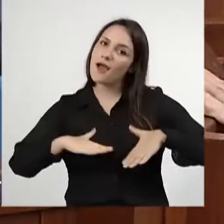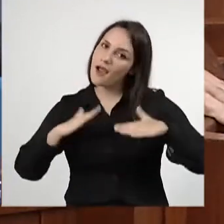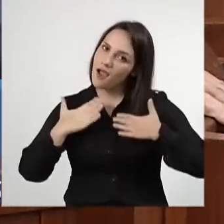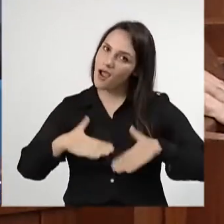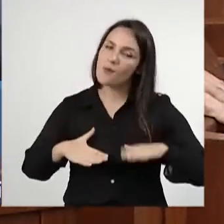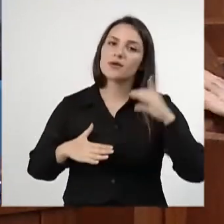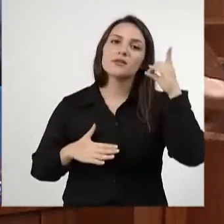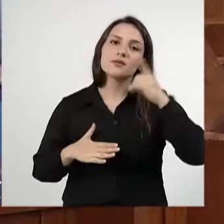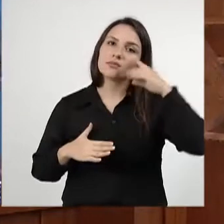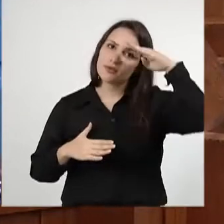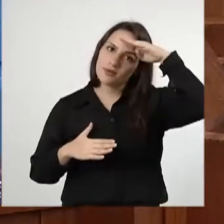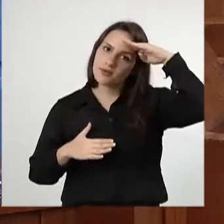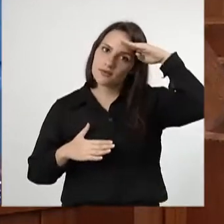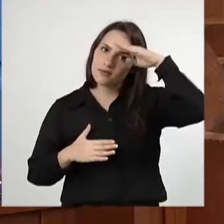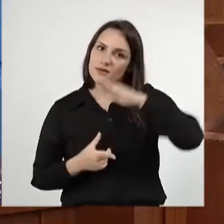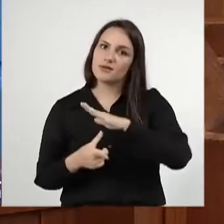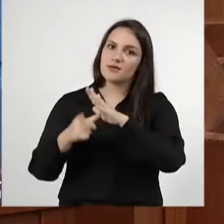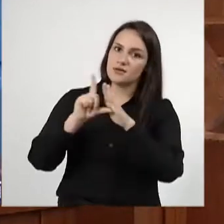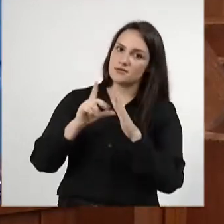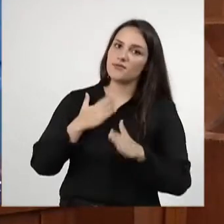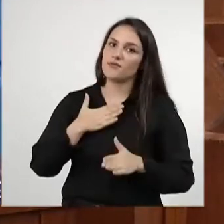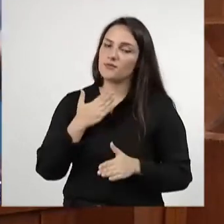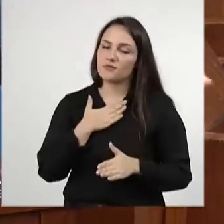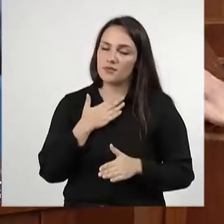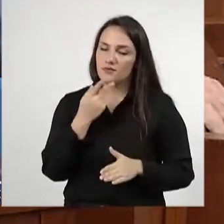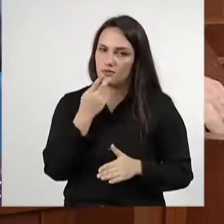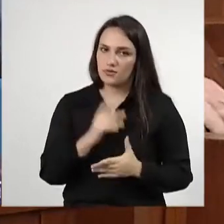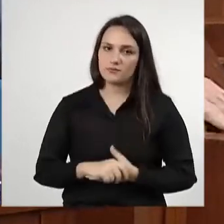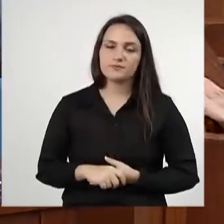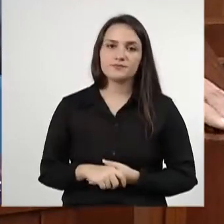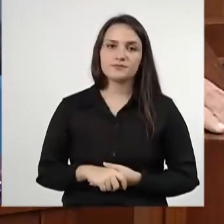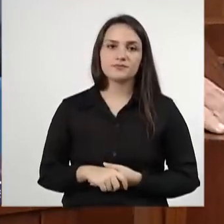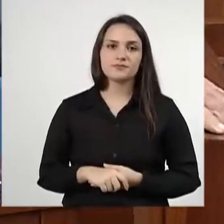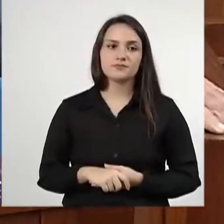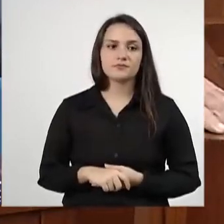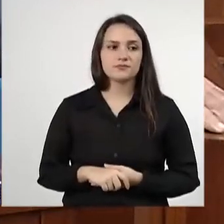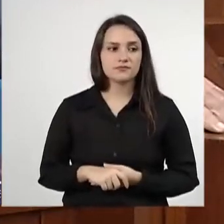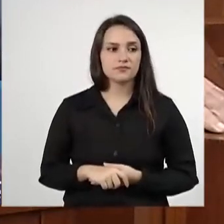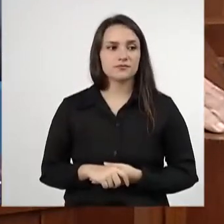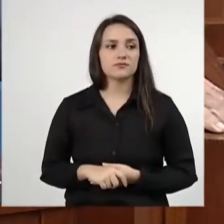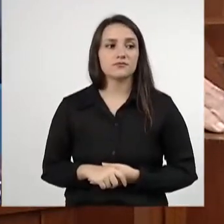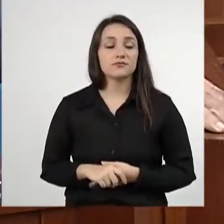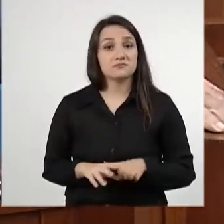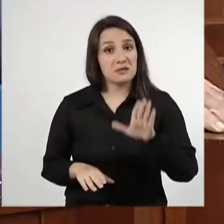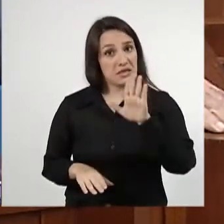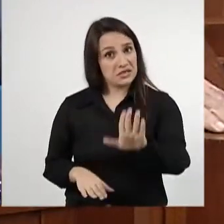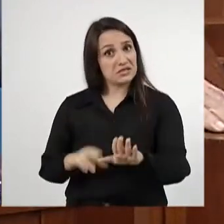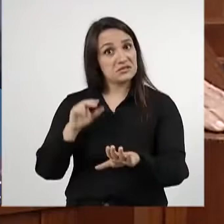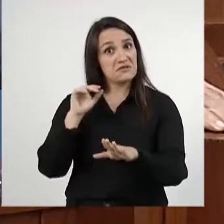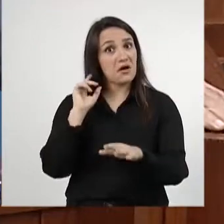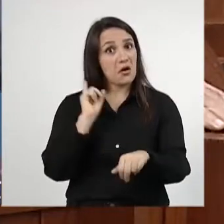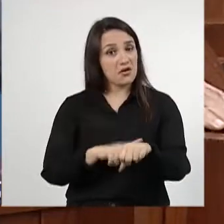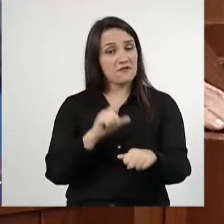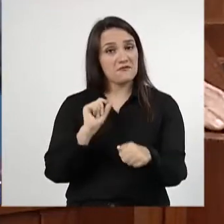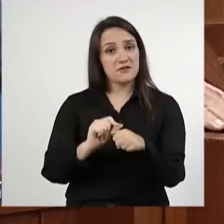deputado Cabo Almi, que me antecedeu aqui. Primeiro, que quando celebrou a primeira missa lá na Bahia,